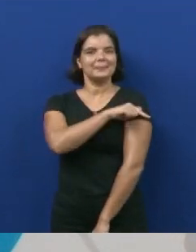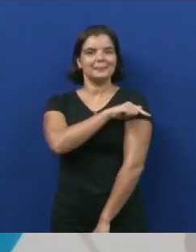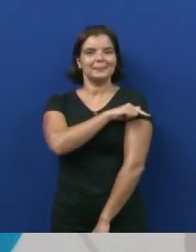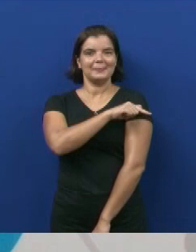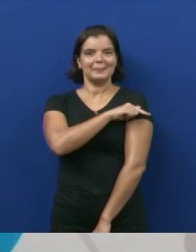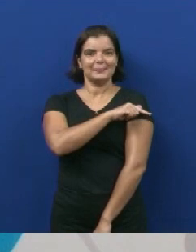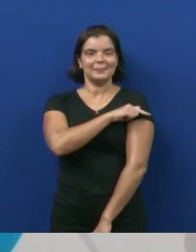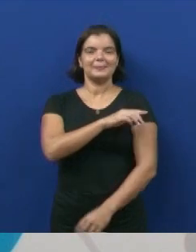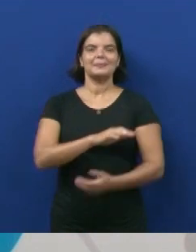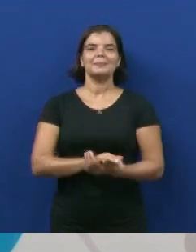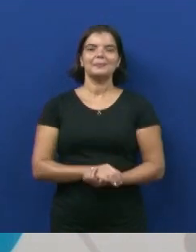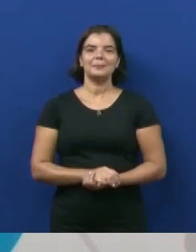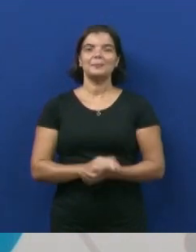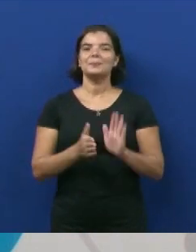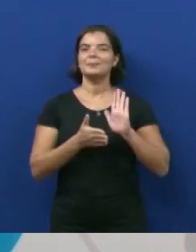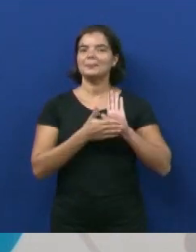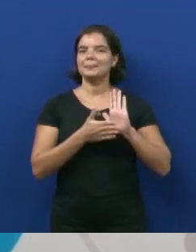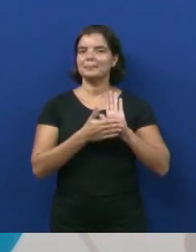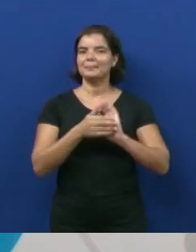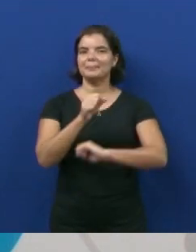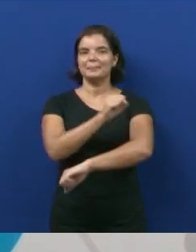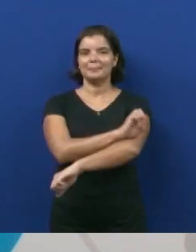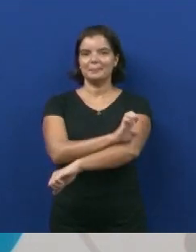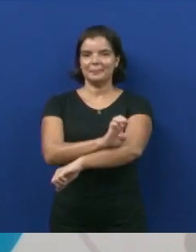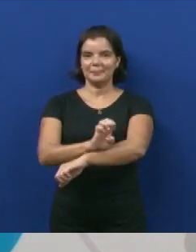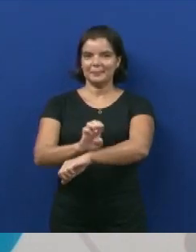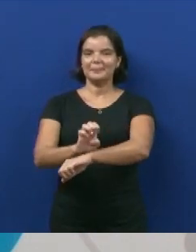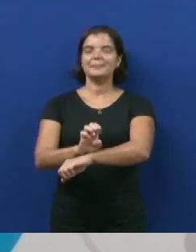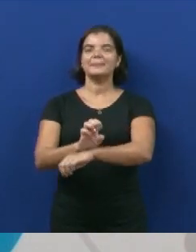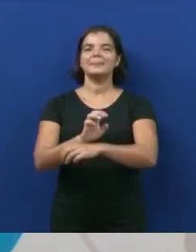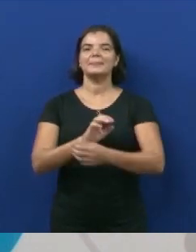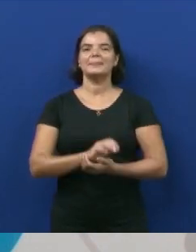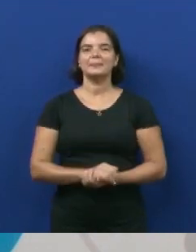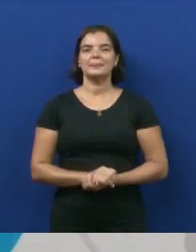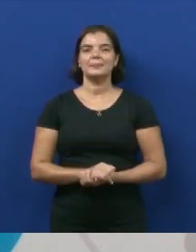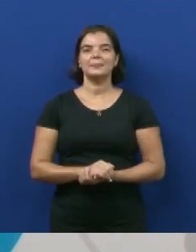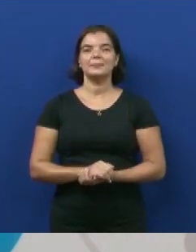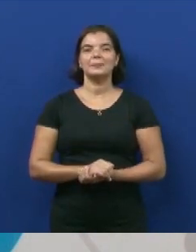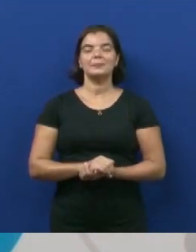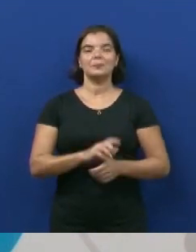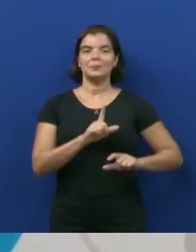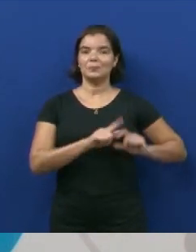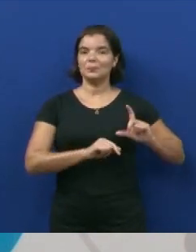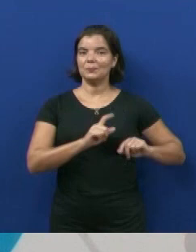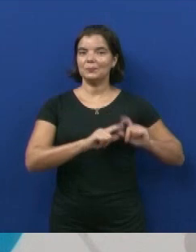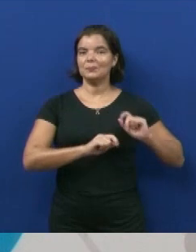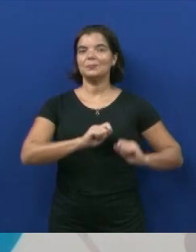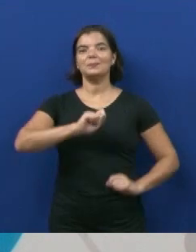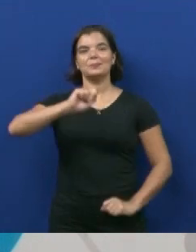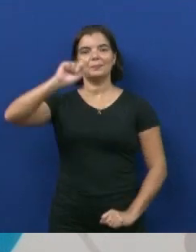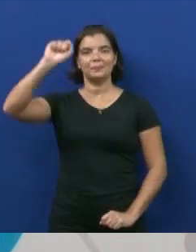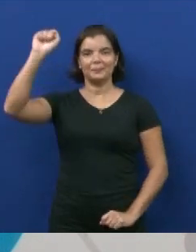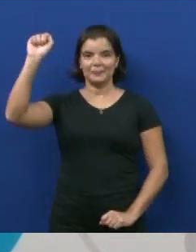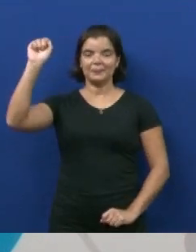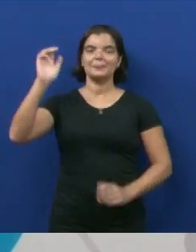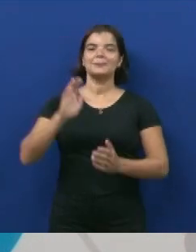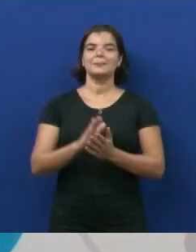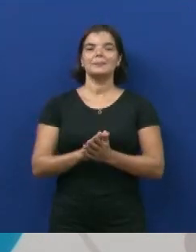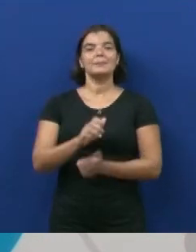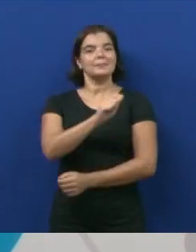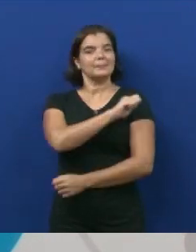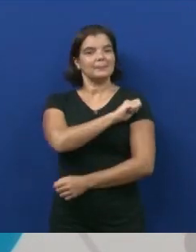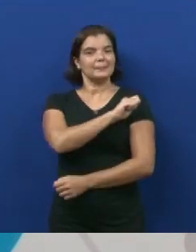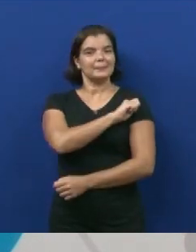ano, em uma proposta da Secretaria de Educação do nosso estado do Acre, tendo em vista que os